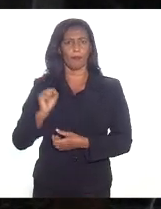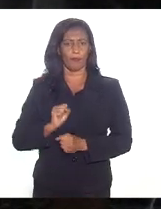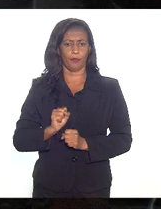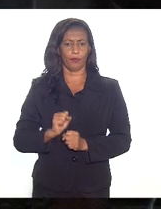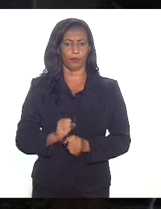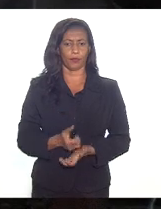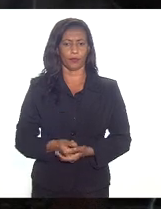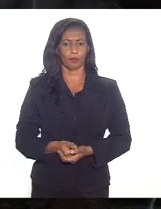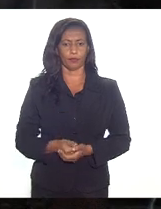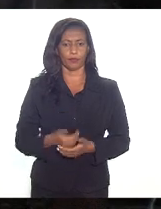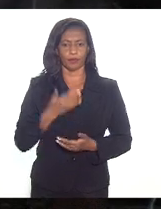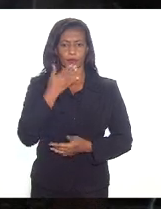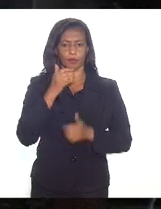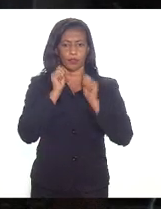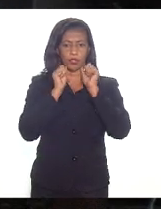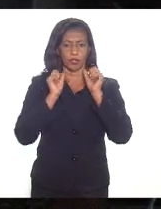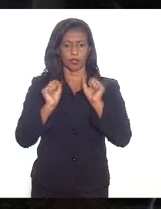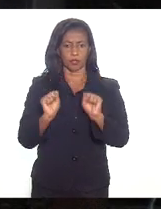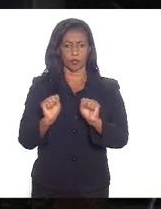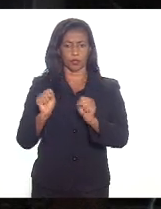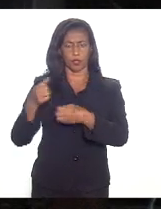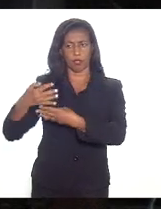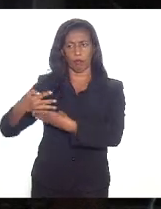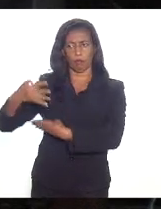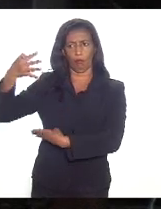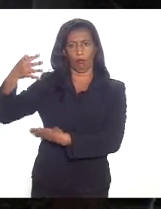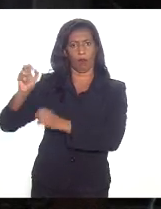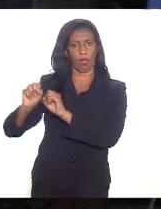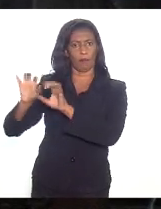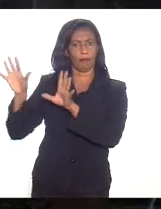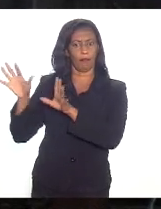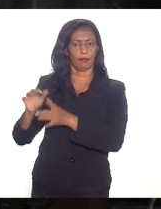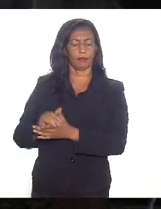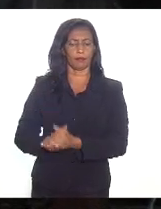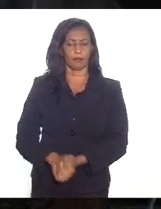pedir assessoria para liberar o painel, por favor.